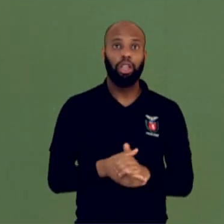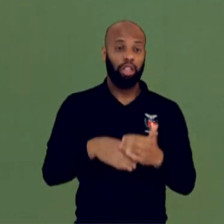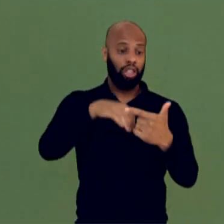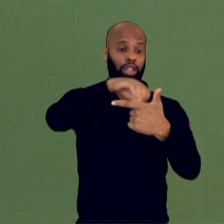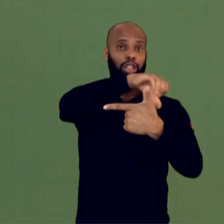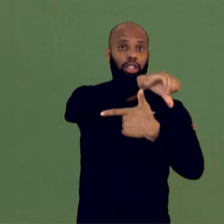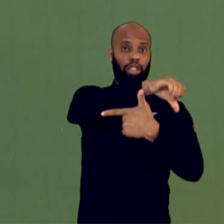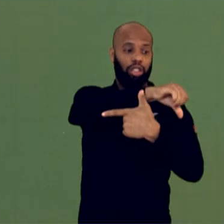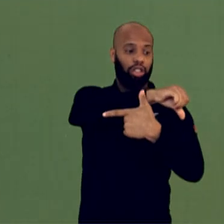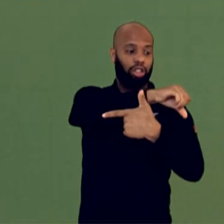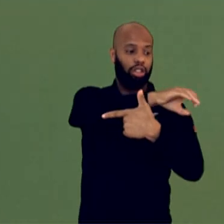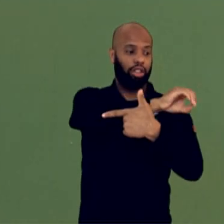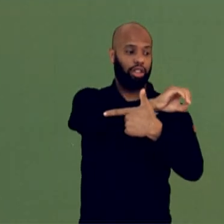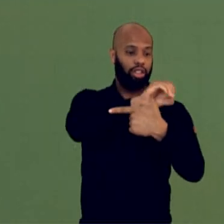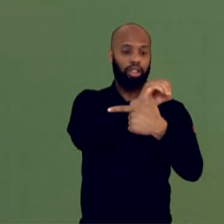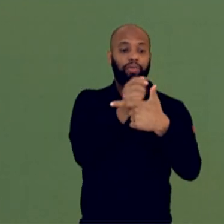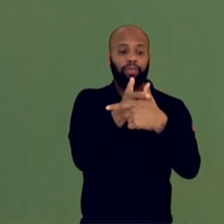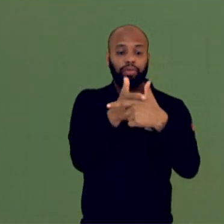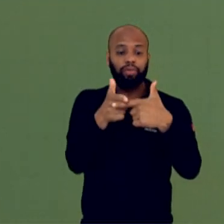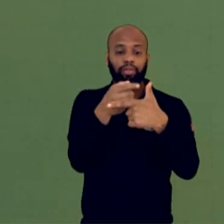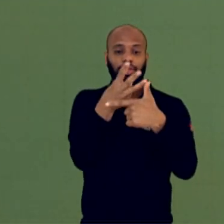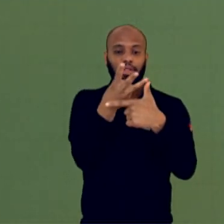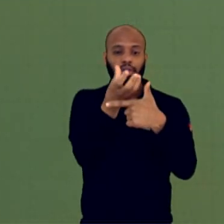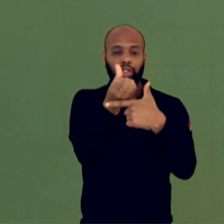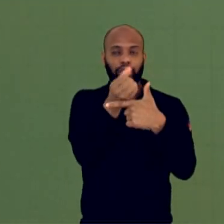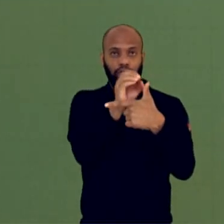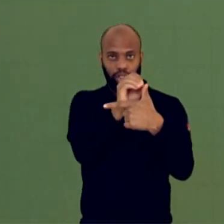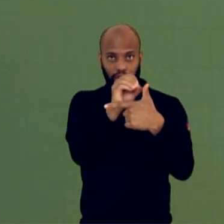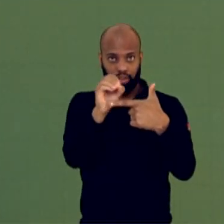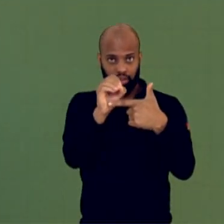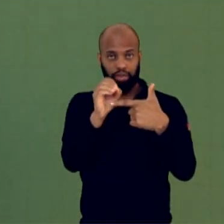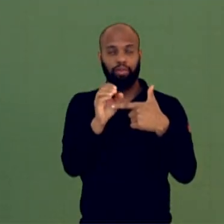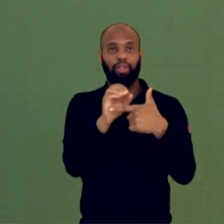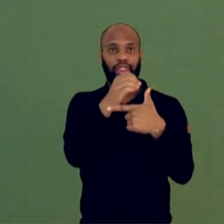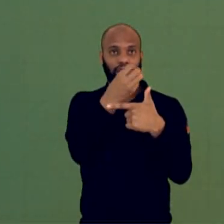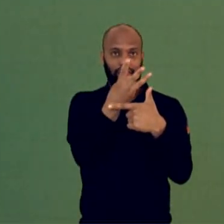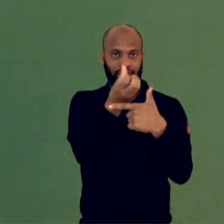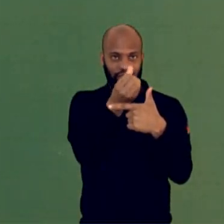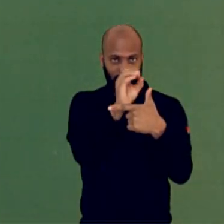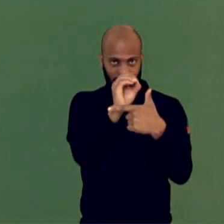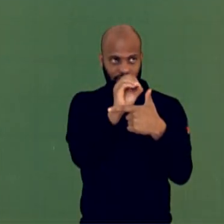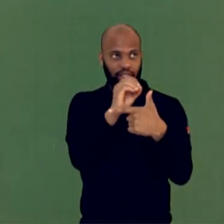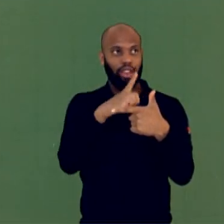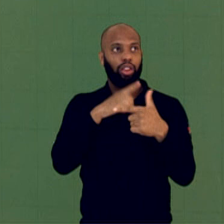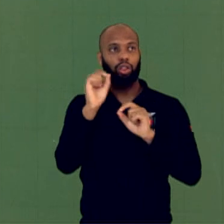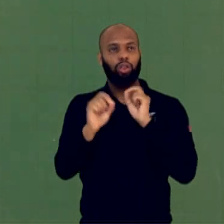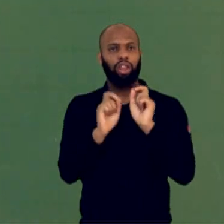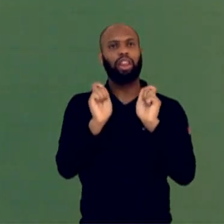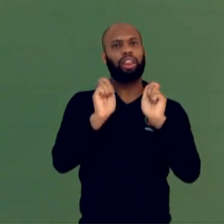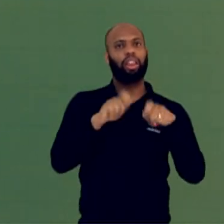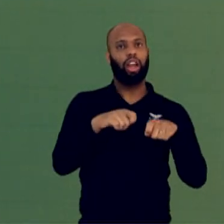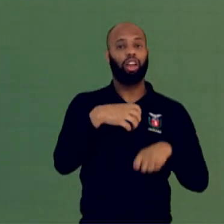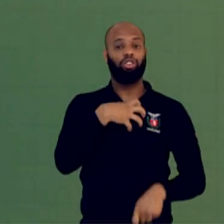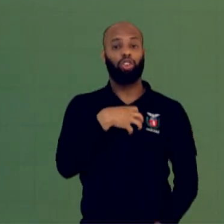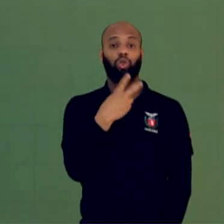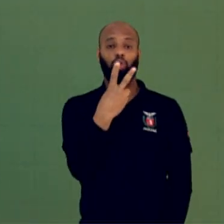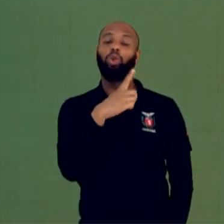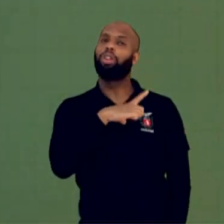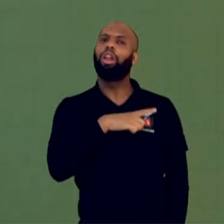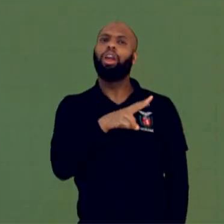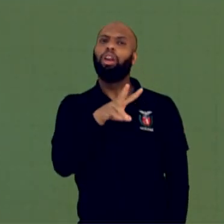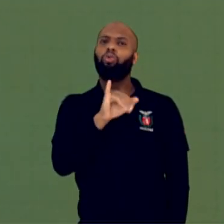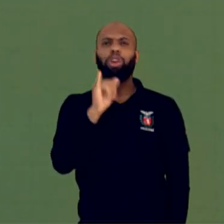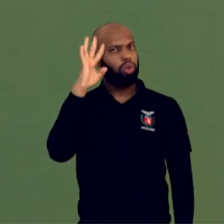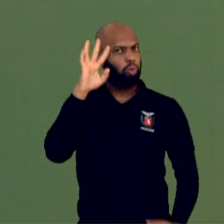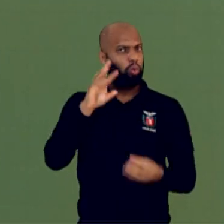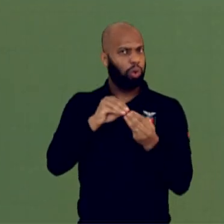900 por 360, nós temos aqui duas possibilidades que vocês já vão compreender.